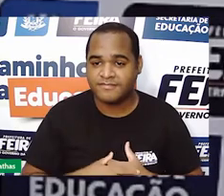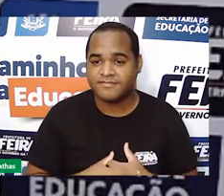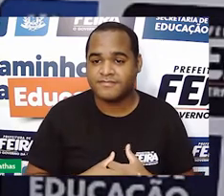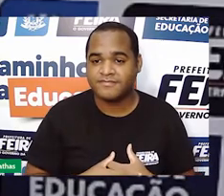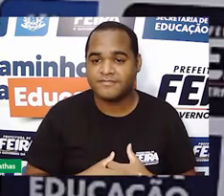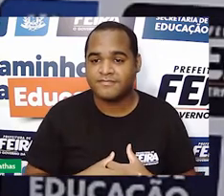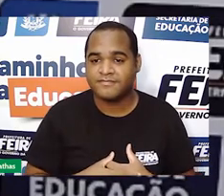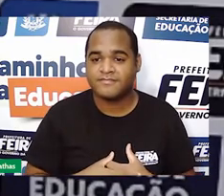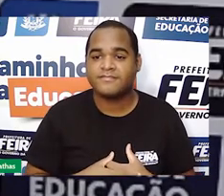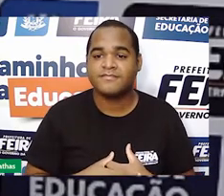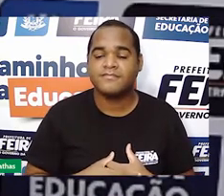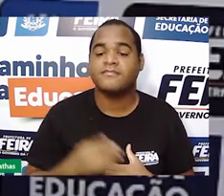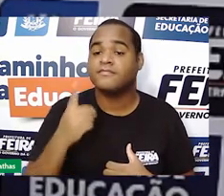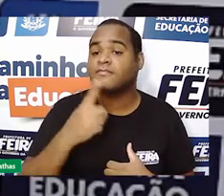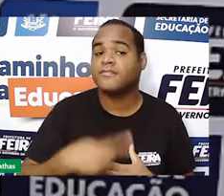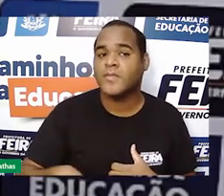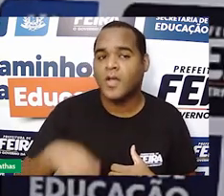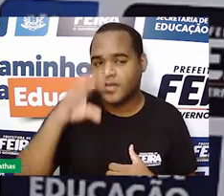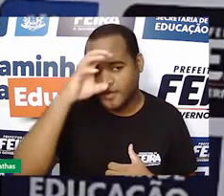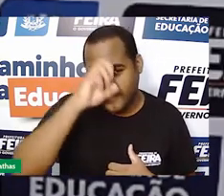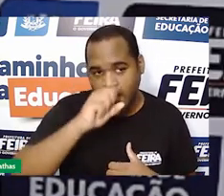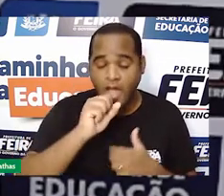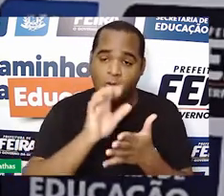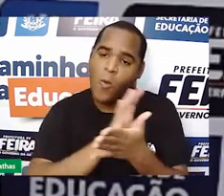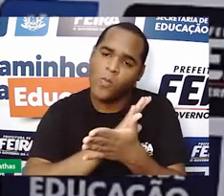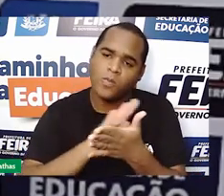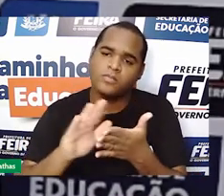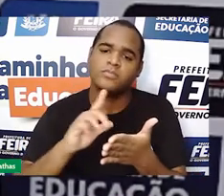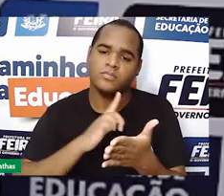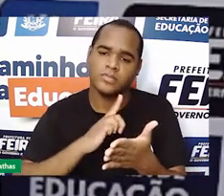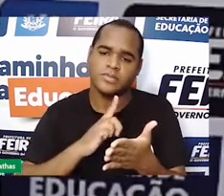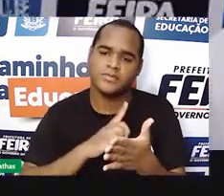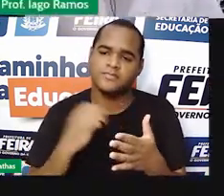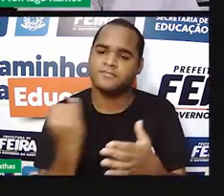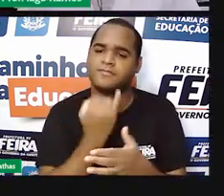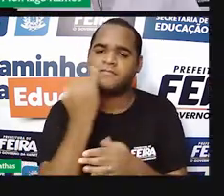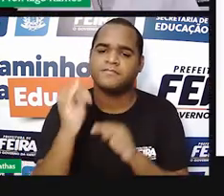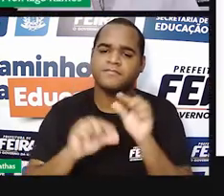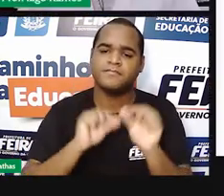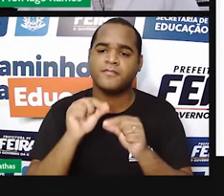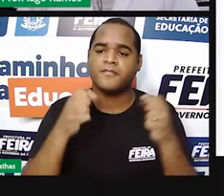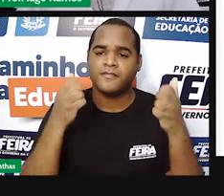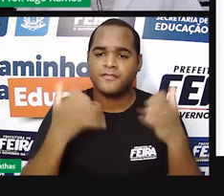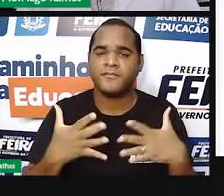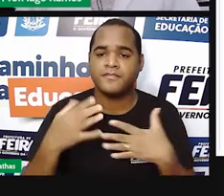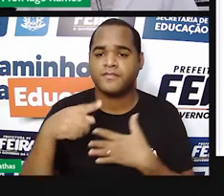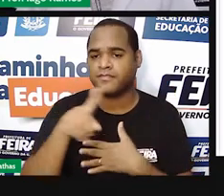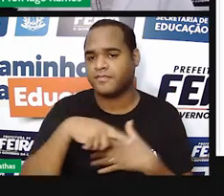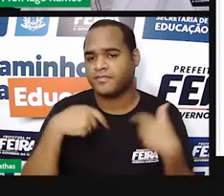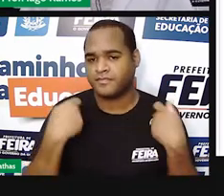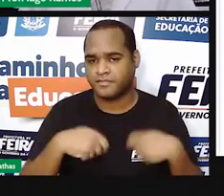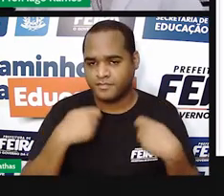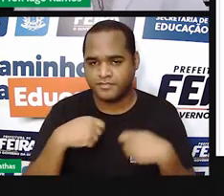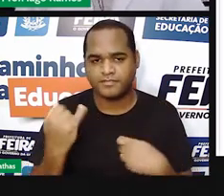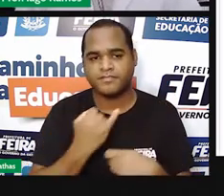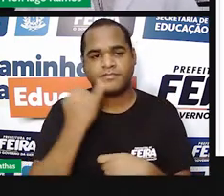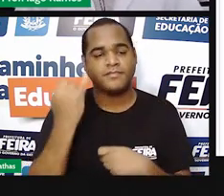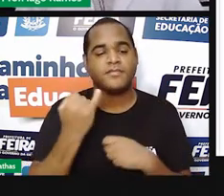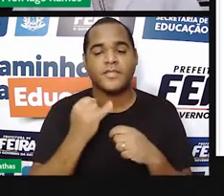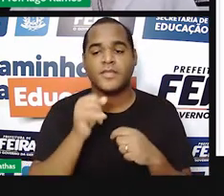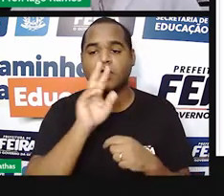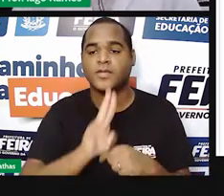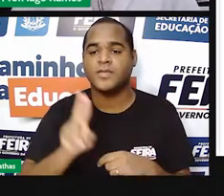Oi e aí a gente vai ver aqui algumas situações onde a gente precisa fazer uso